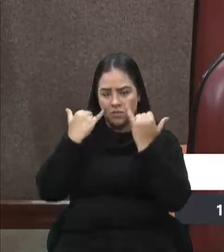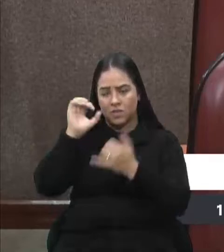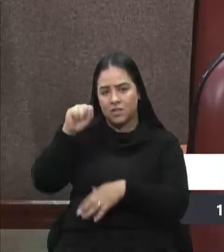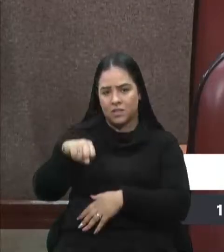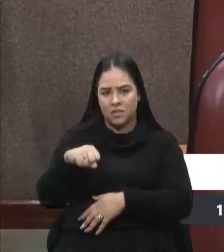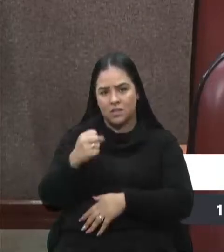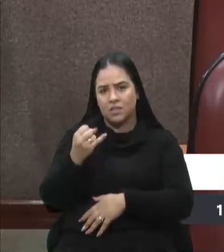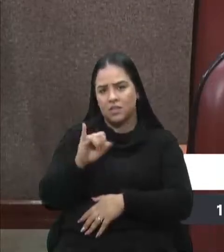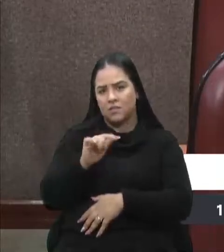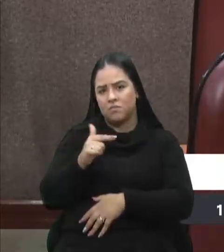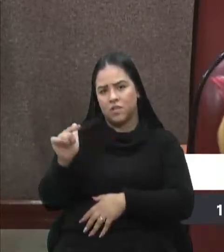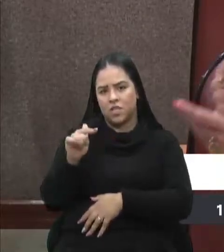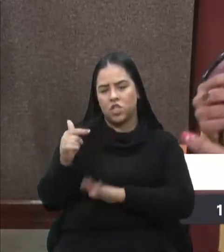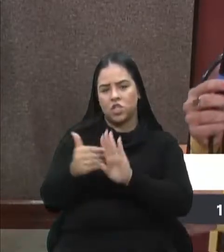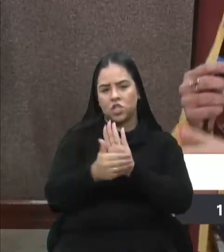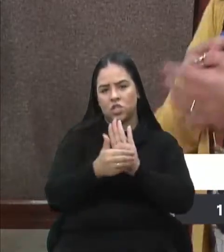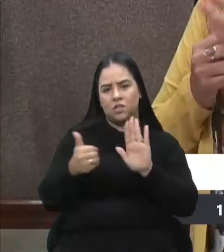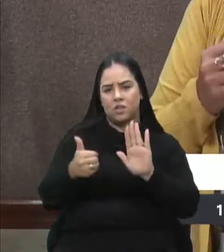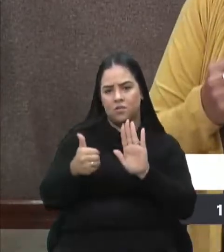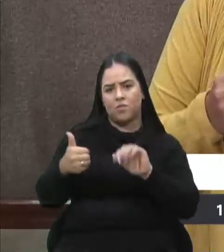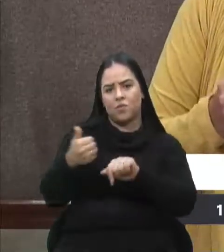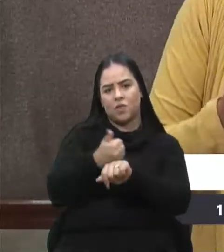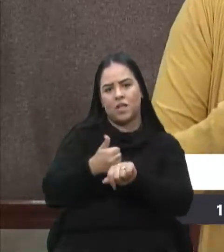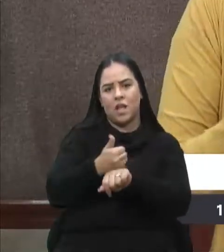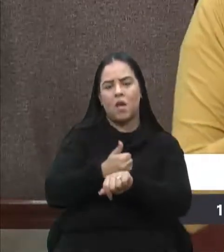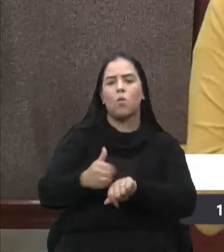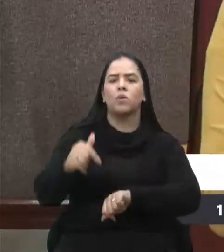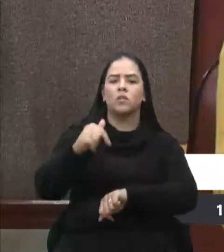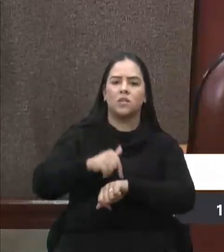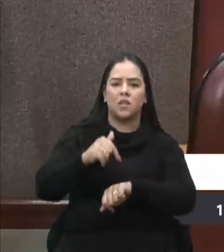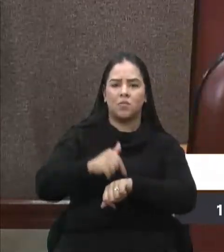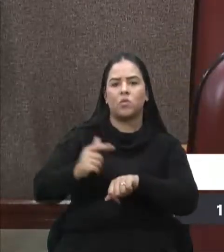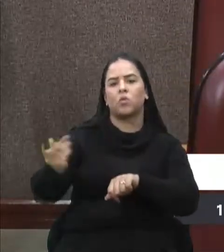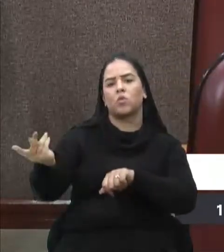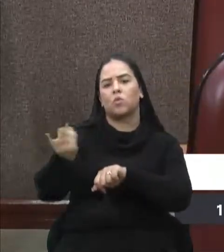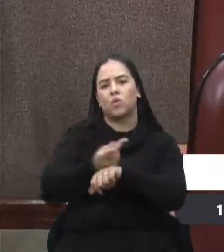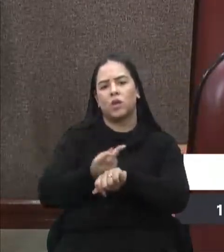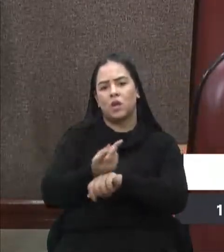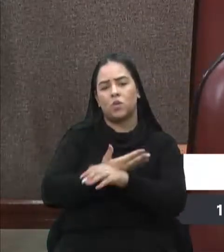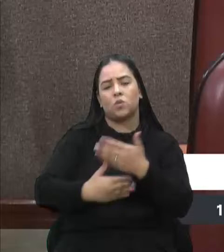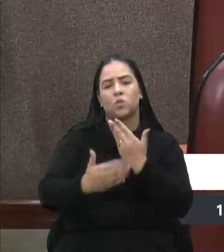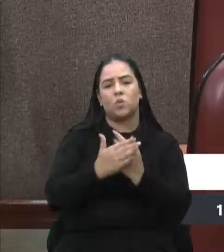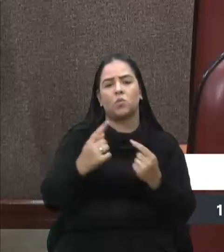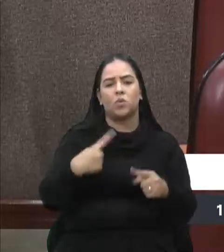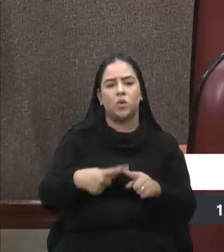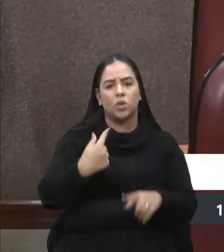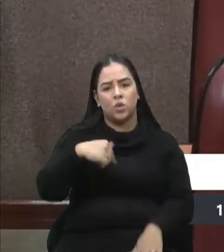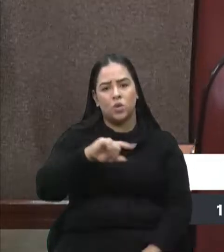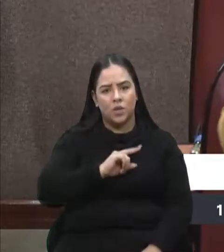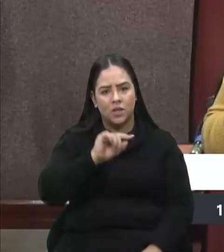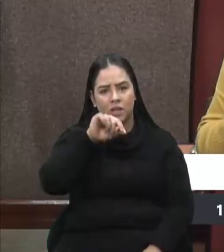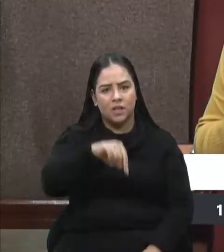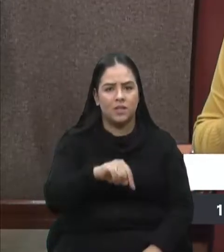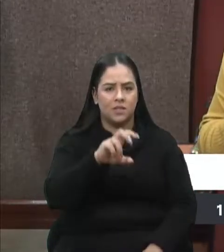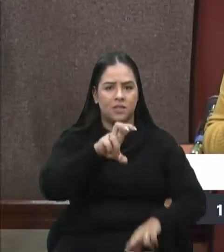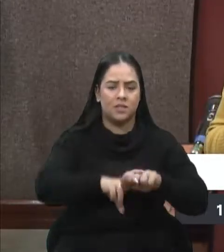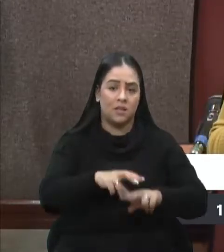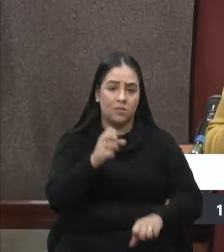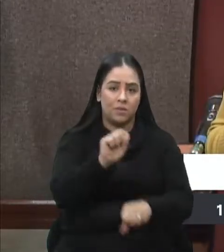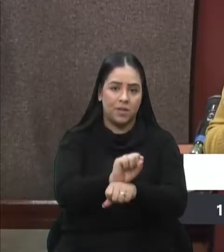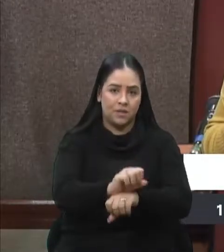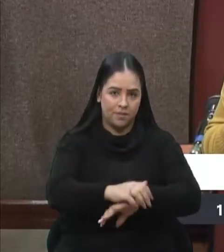sem ter que tirar algum profissional por algum tempo para buscar isso tudo, para compilar, porque a gente está aqui sentado